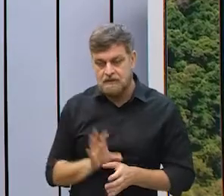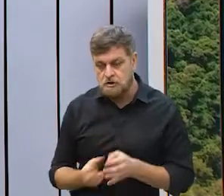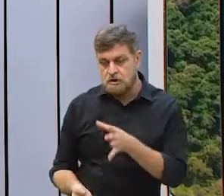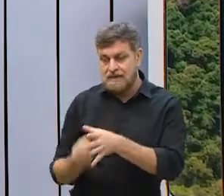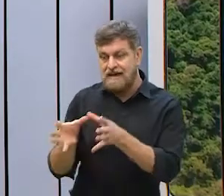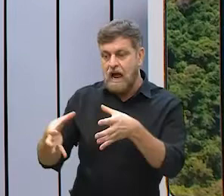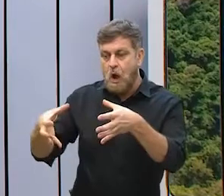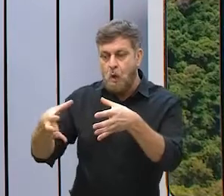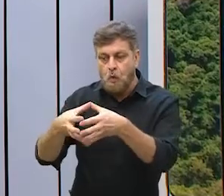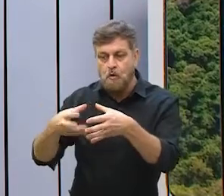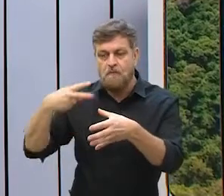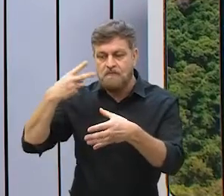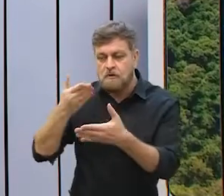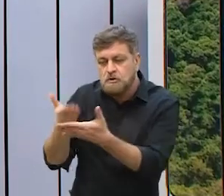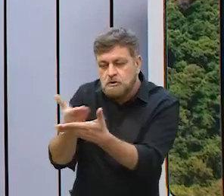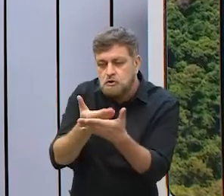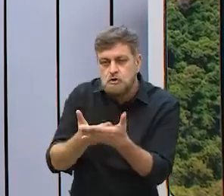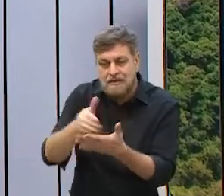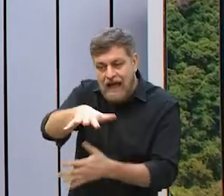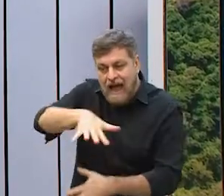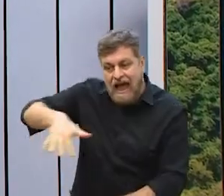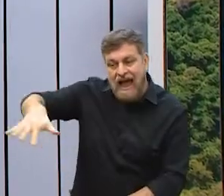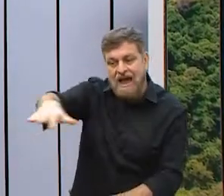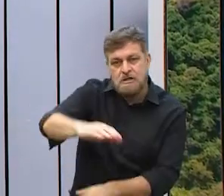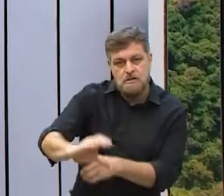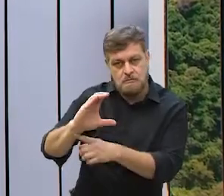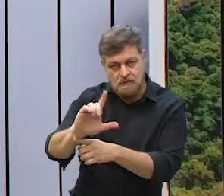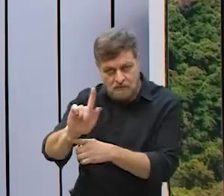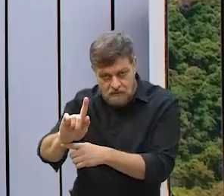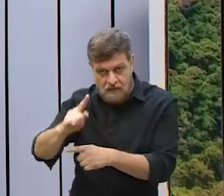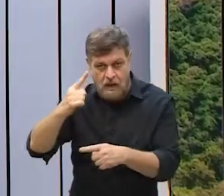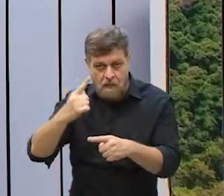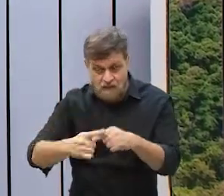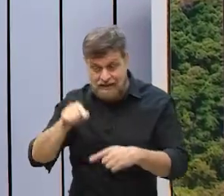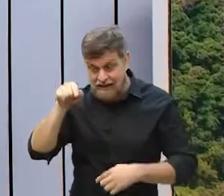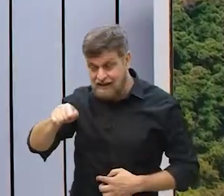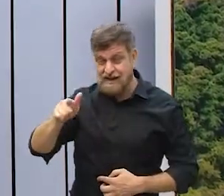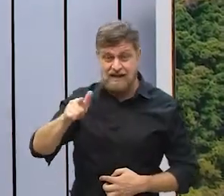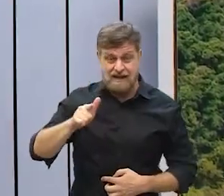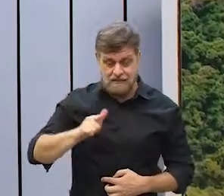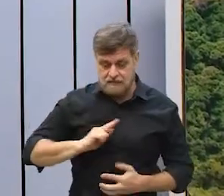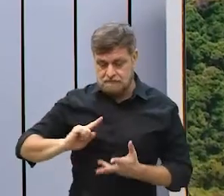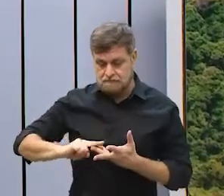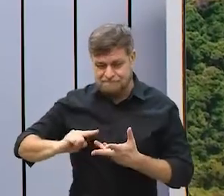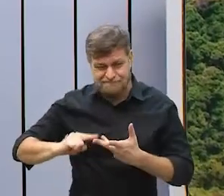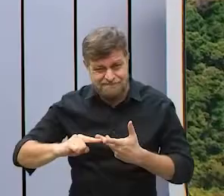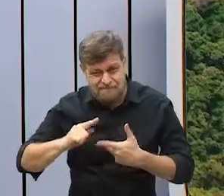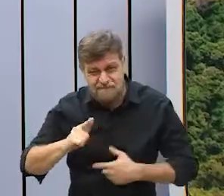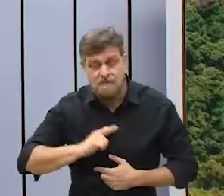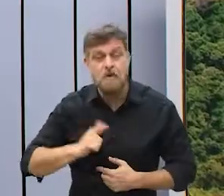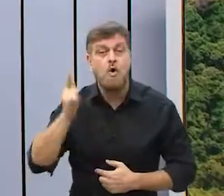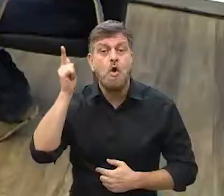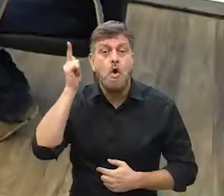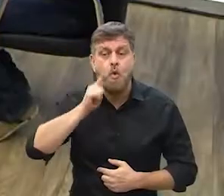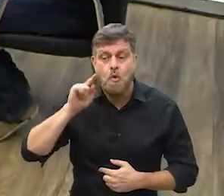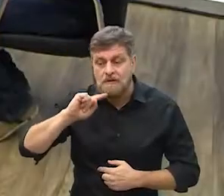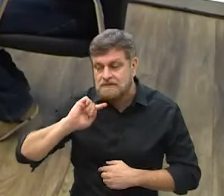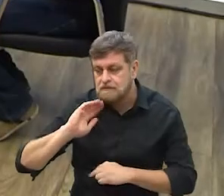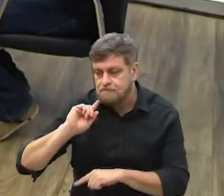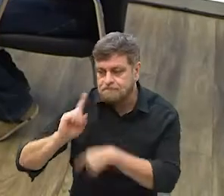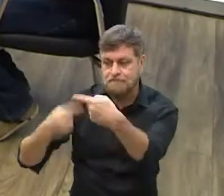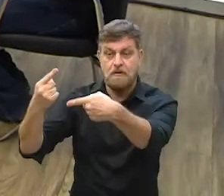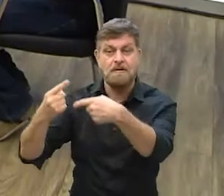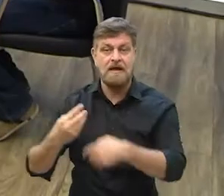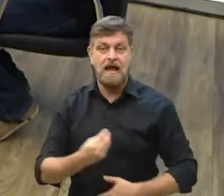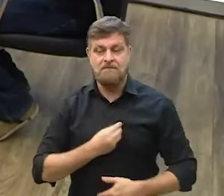Estudos do Campo Grande surge, de fato, dessa necessidade que tem o distrito de alcançar melhorias na